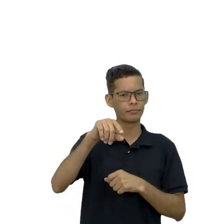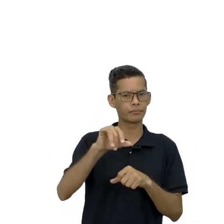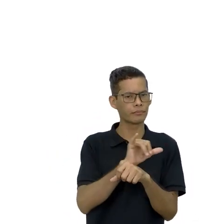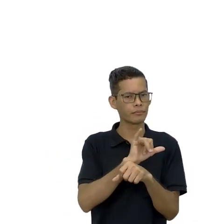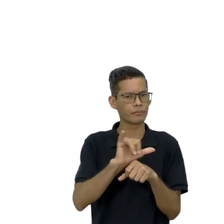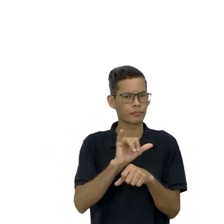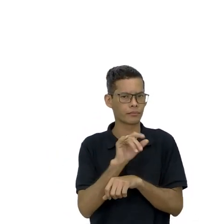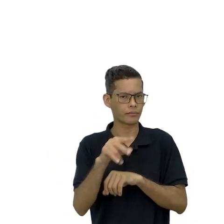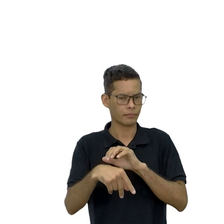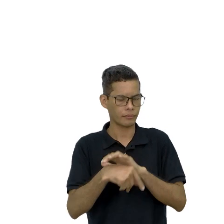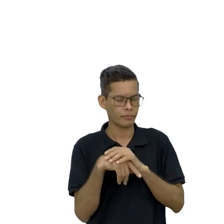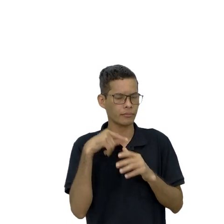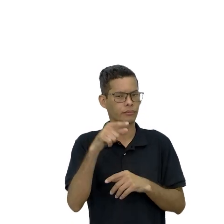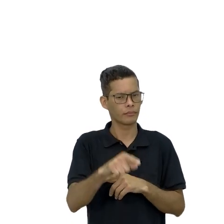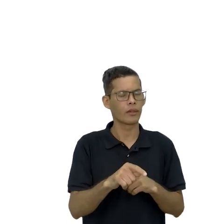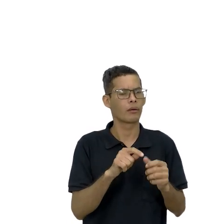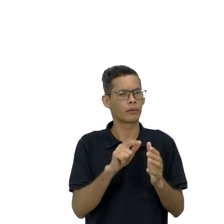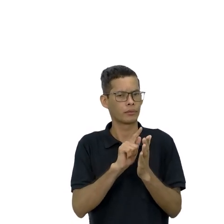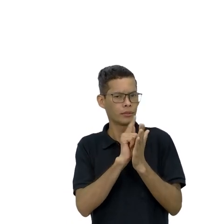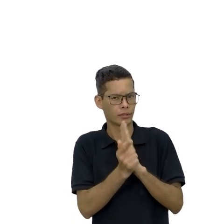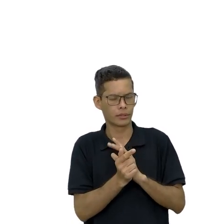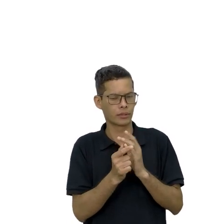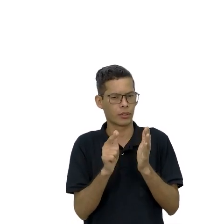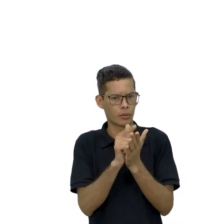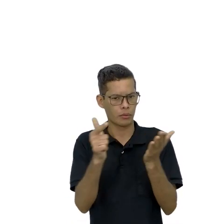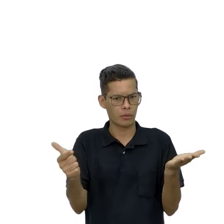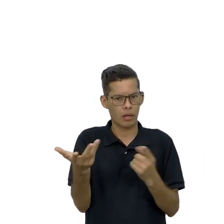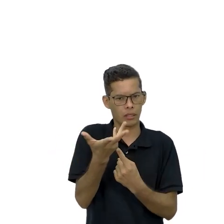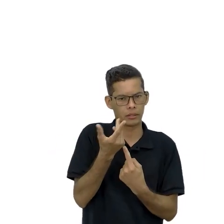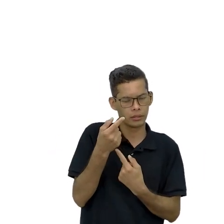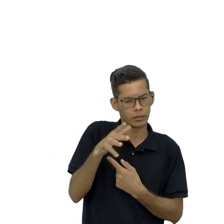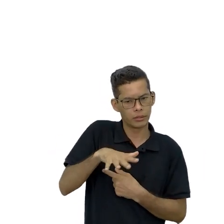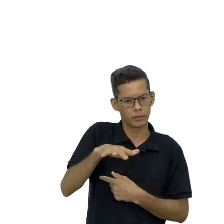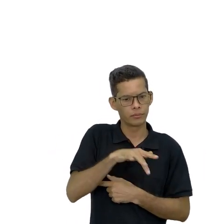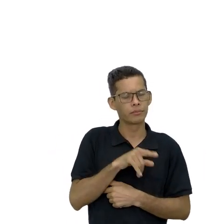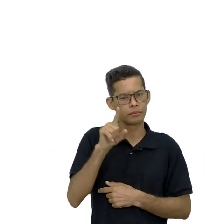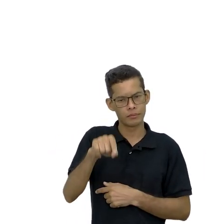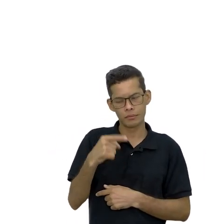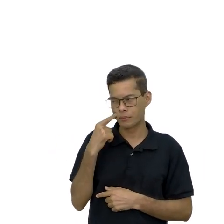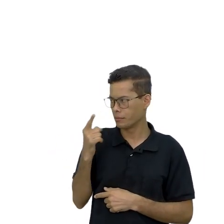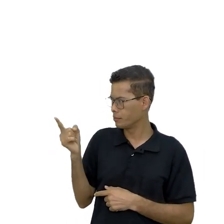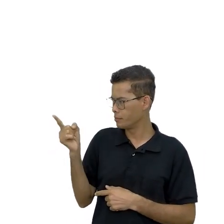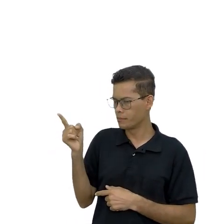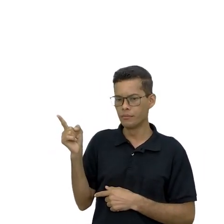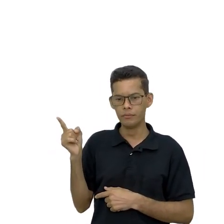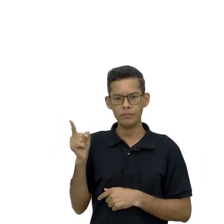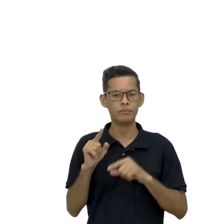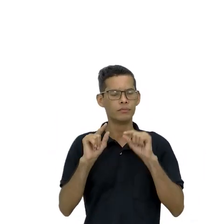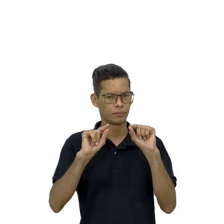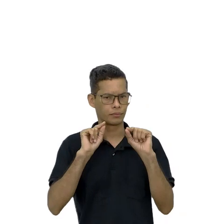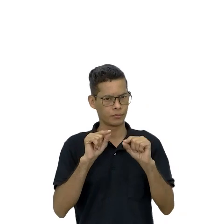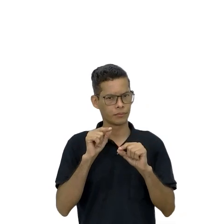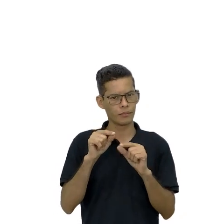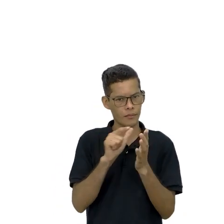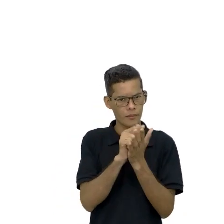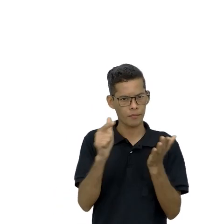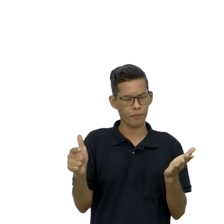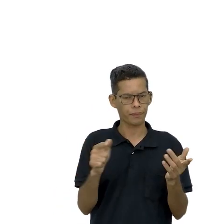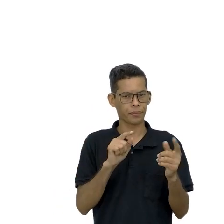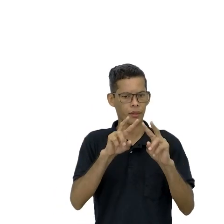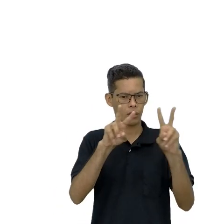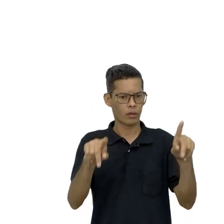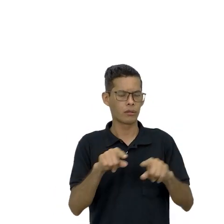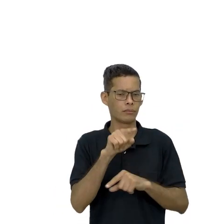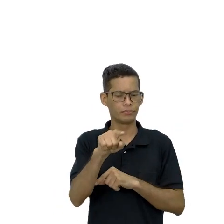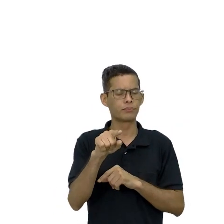divulgação científica? Então, o grande aspecto está aí, olha, essa reportagem chamada de divulgação